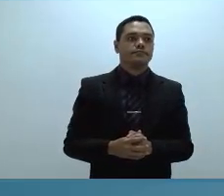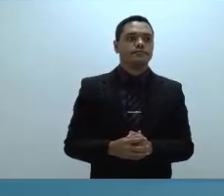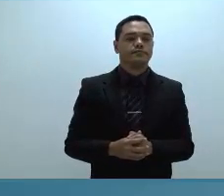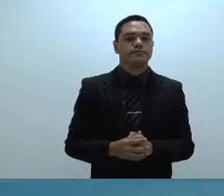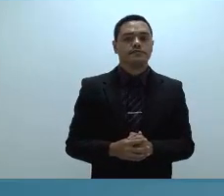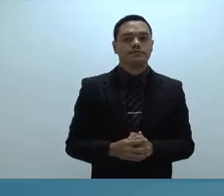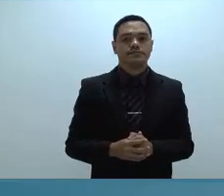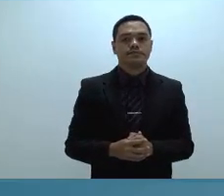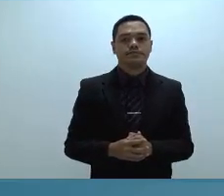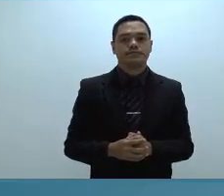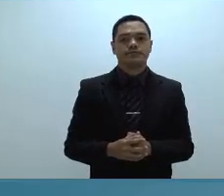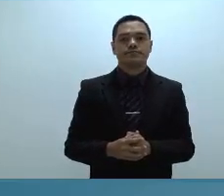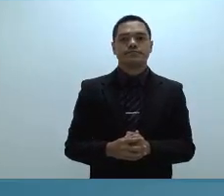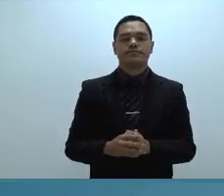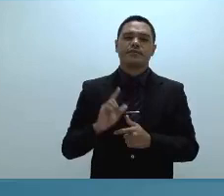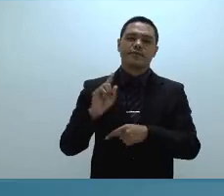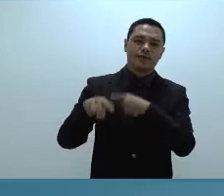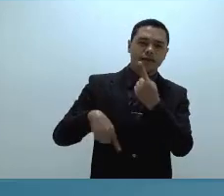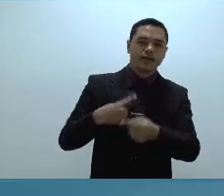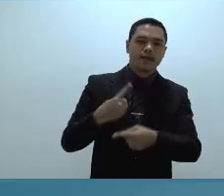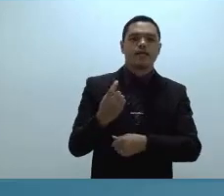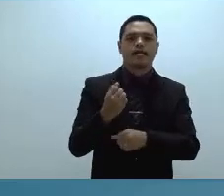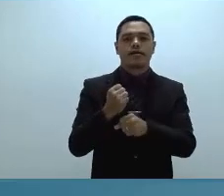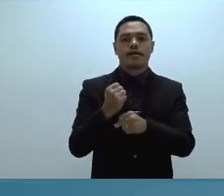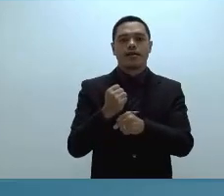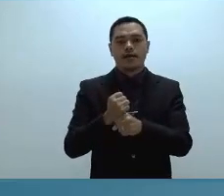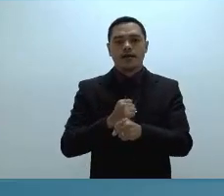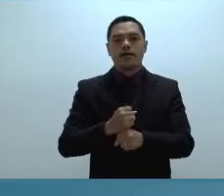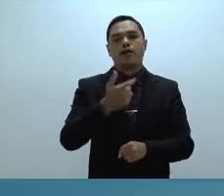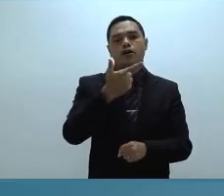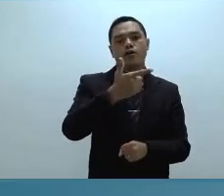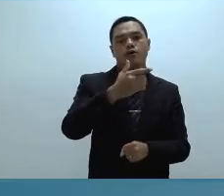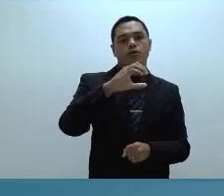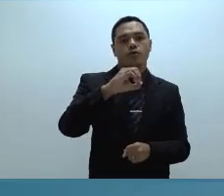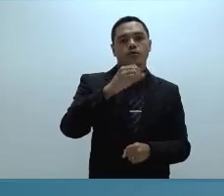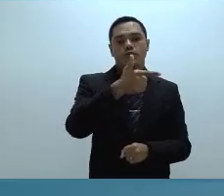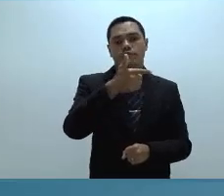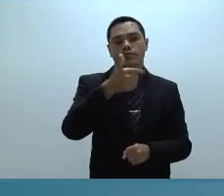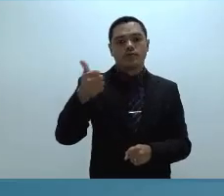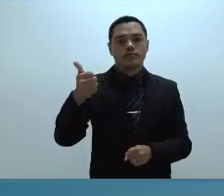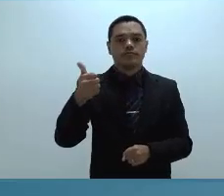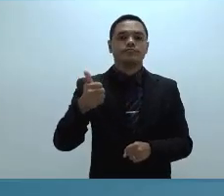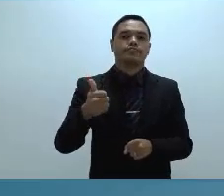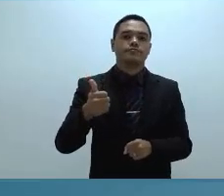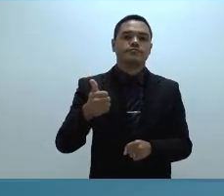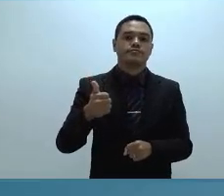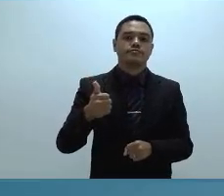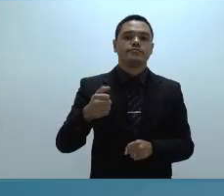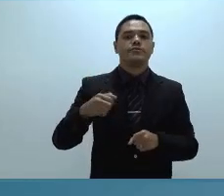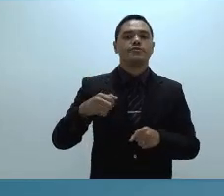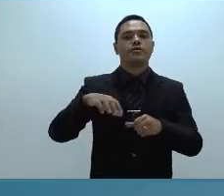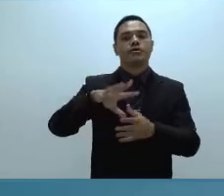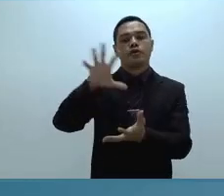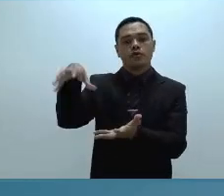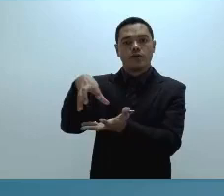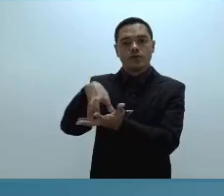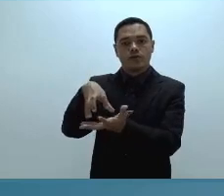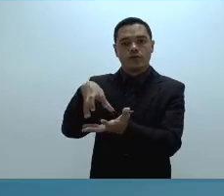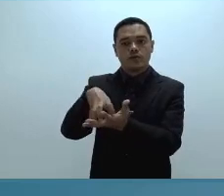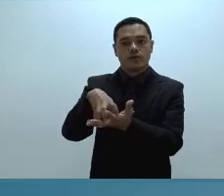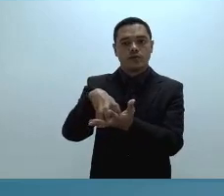E já em 2021, a Corte Especial do STJ ratificou o entendimento de que ações que reversam